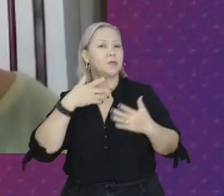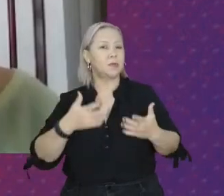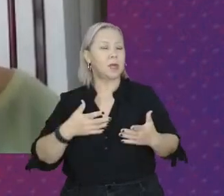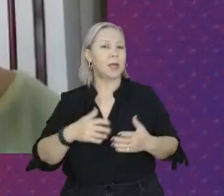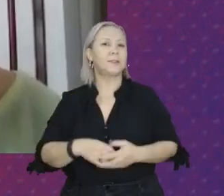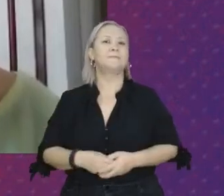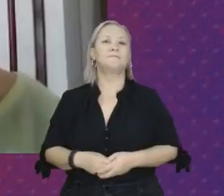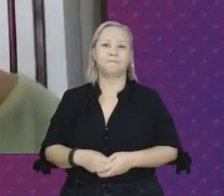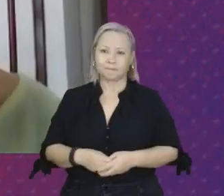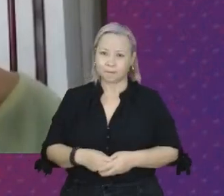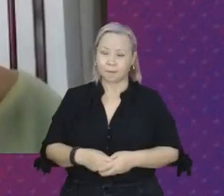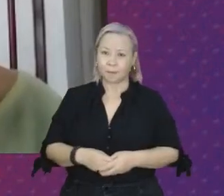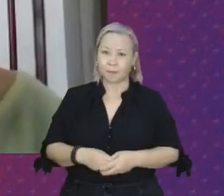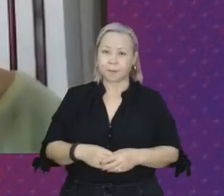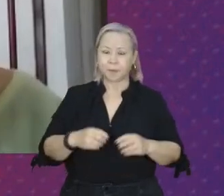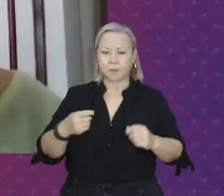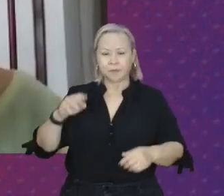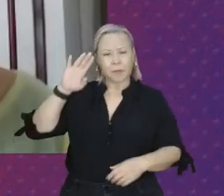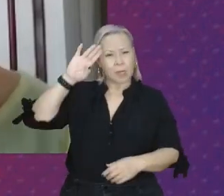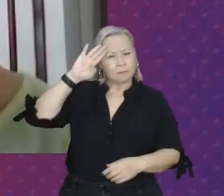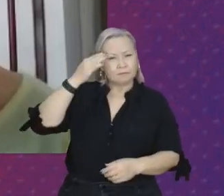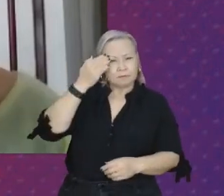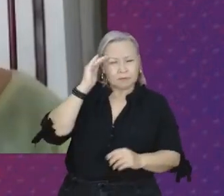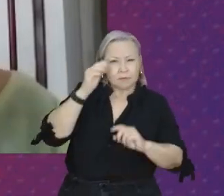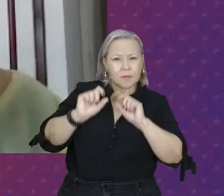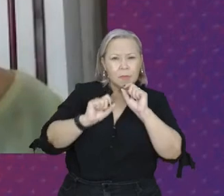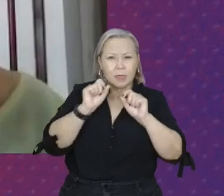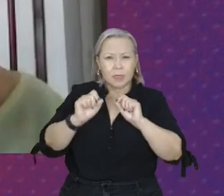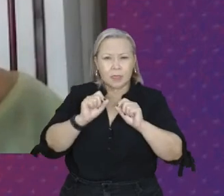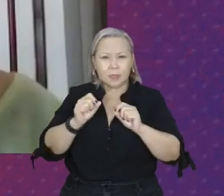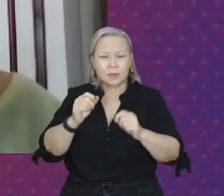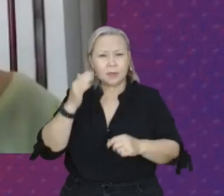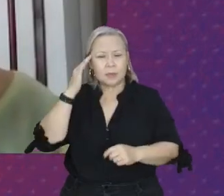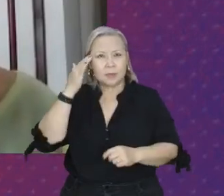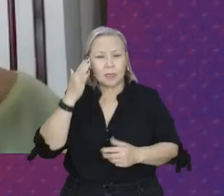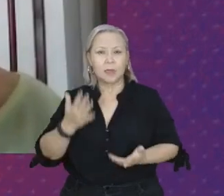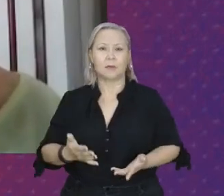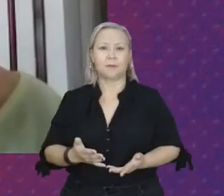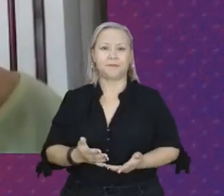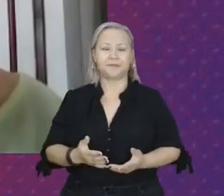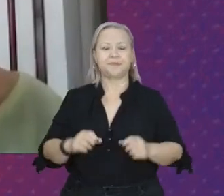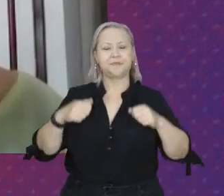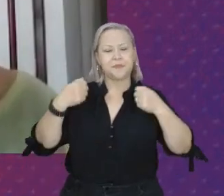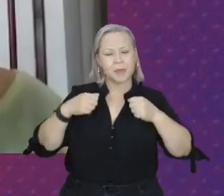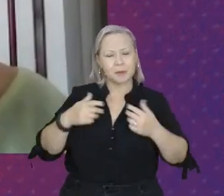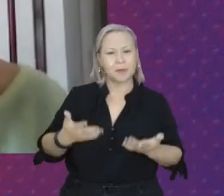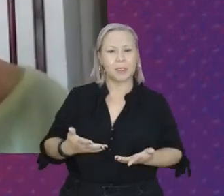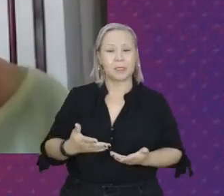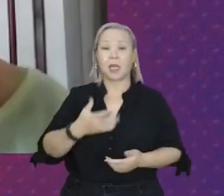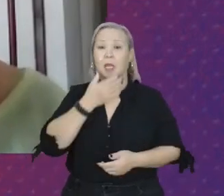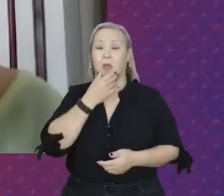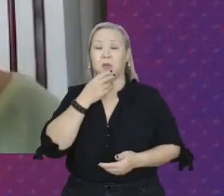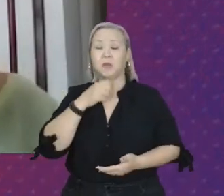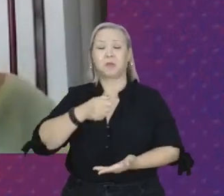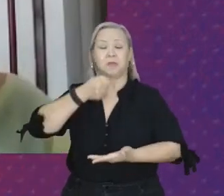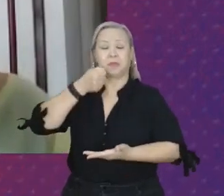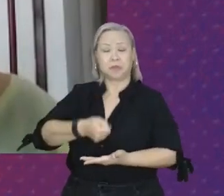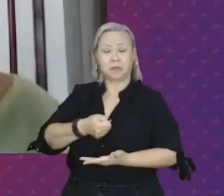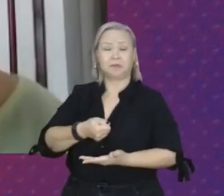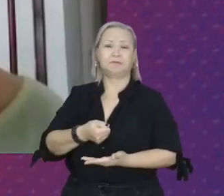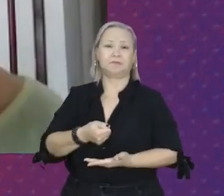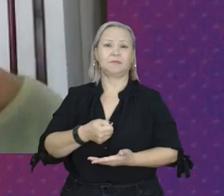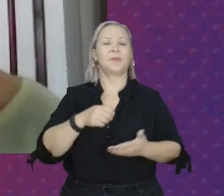partidos compreendam, rompam com a sua visão machista, com a visão do patriarcado e incentivem